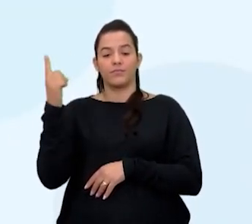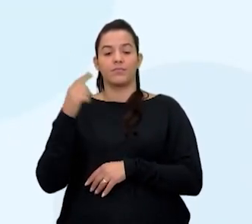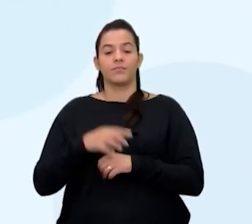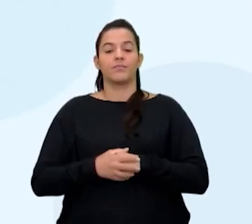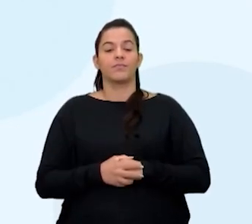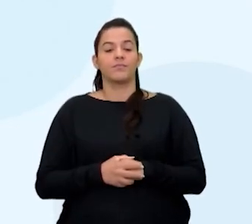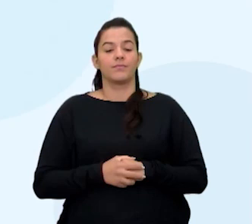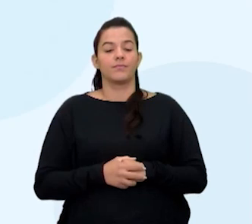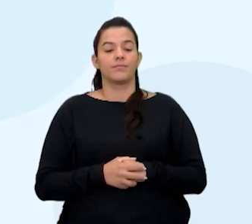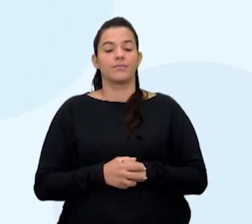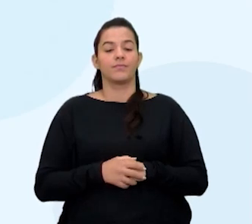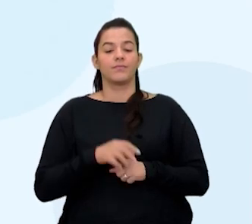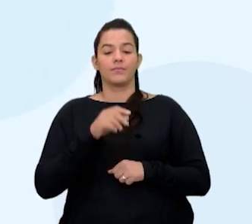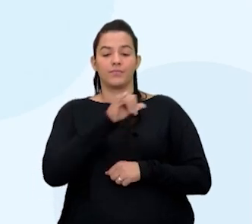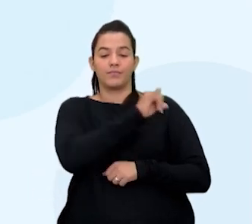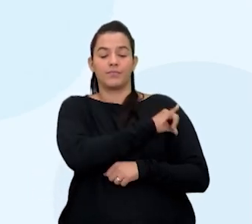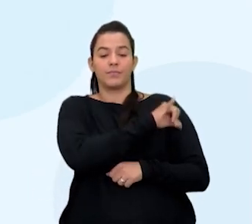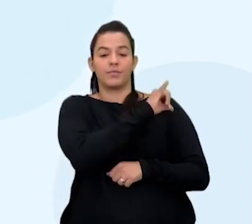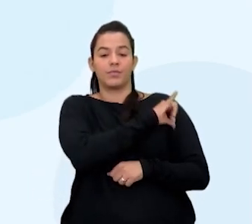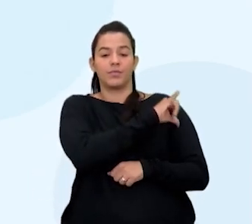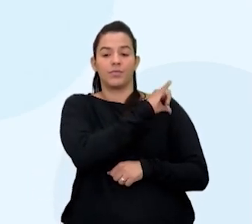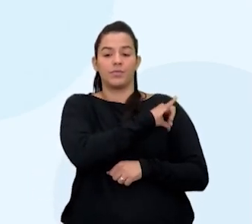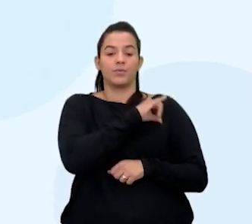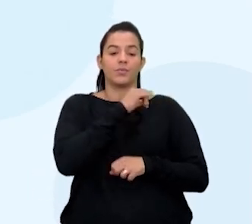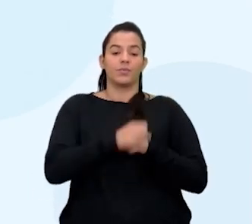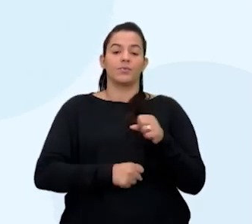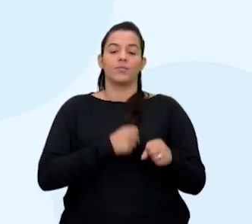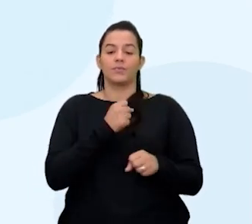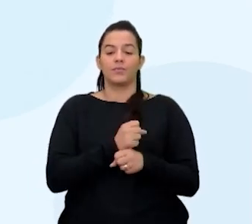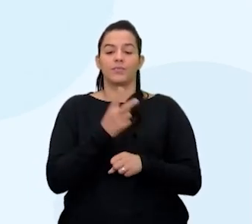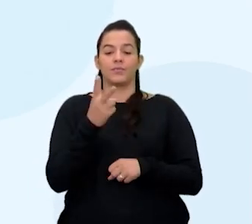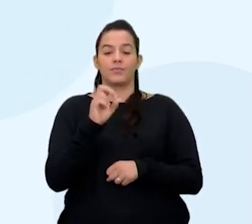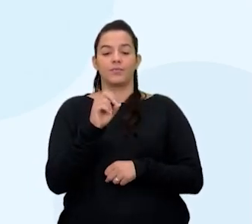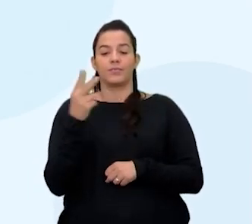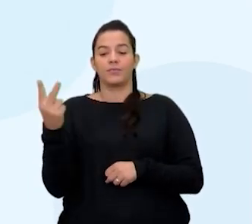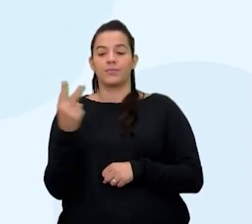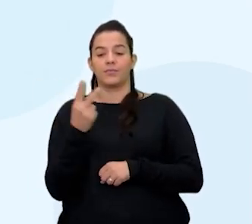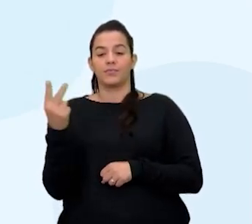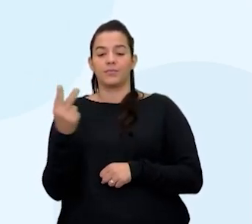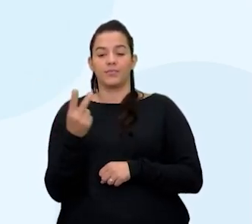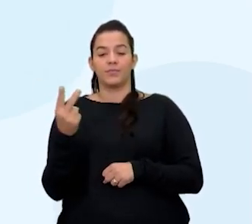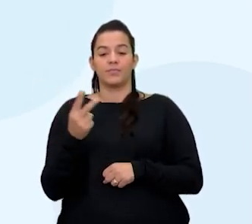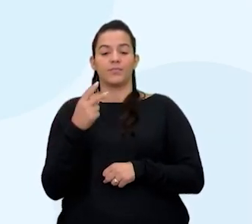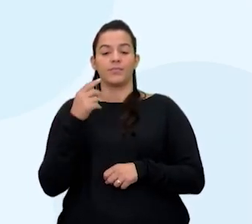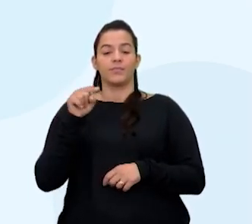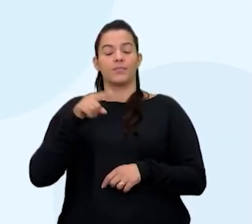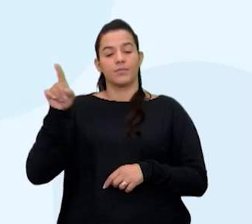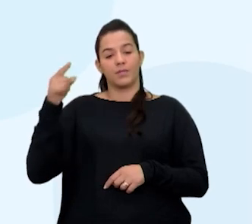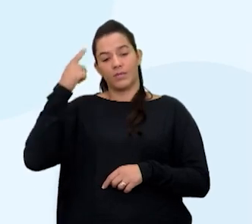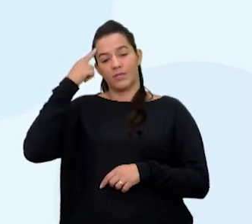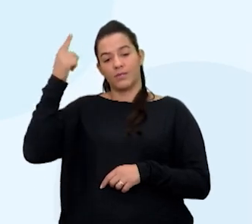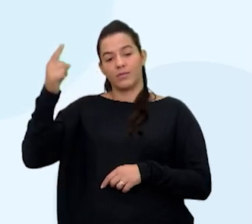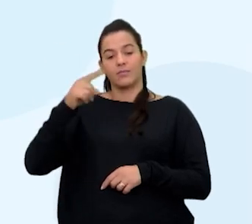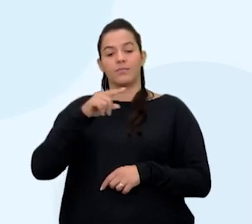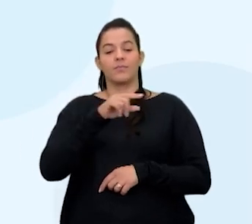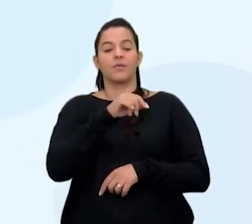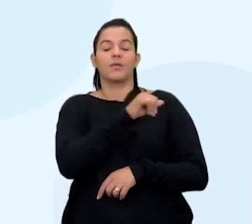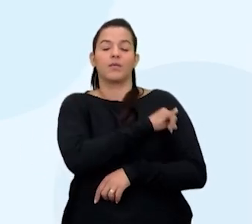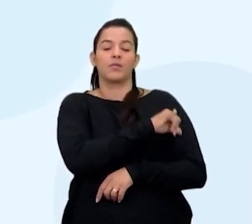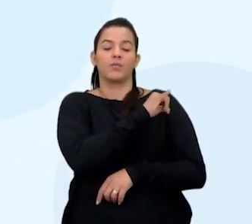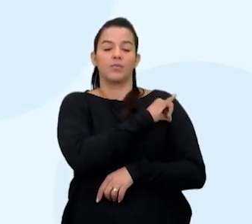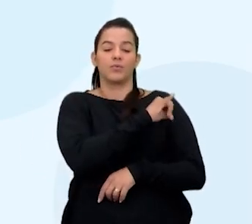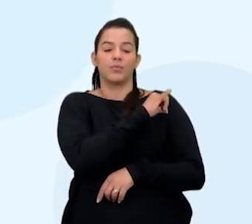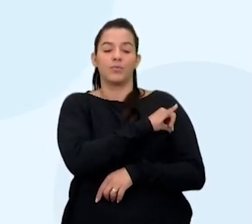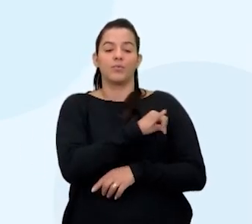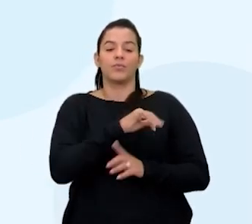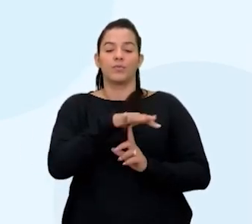Cabagambi, ali no Rio de Janeiro, em janeiro de 2022. Lembra? Ele era um ambulante no Rio de Janeiro, né? E